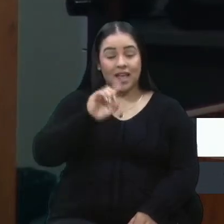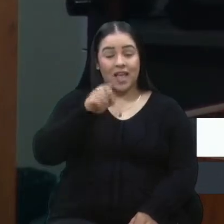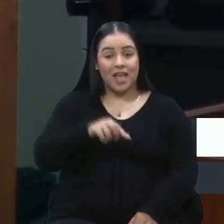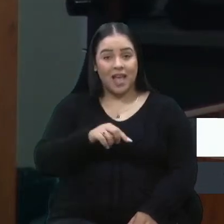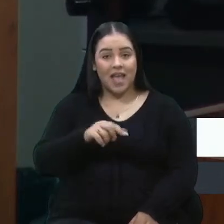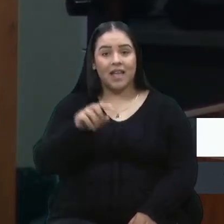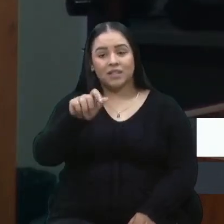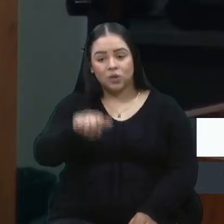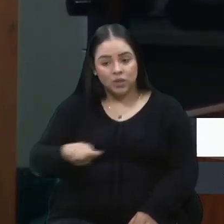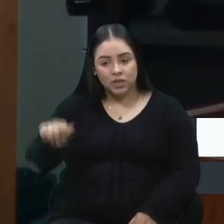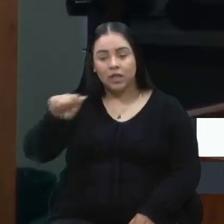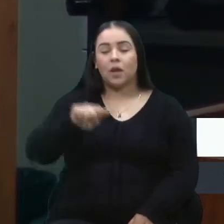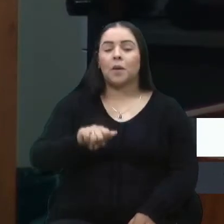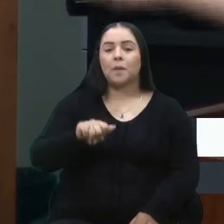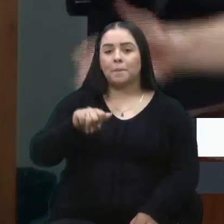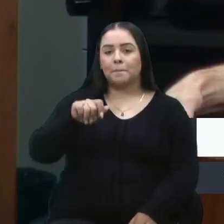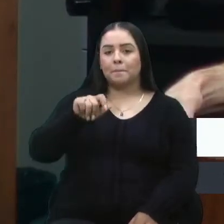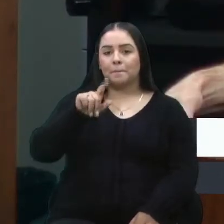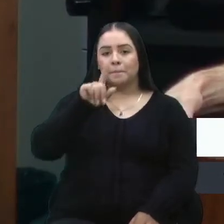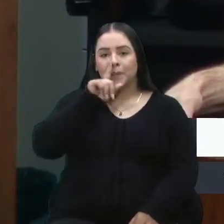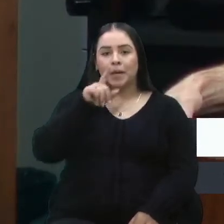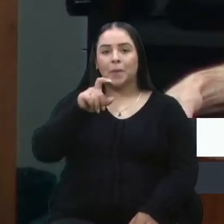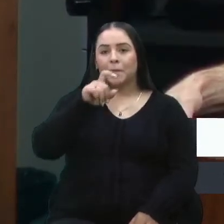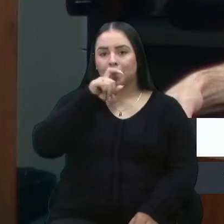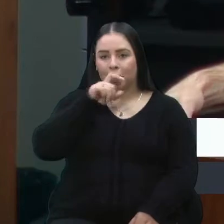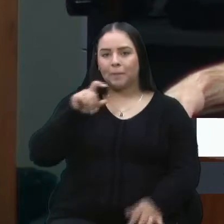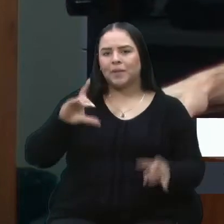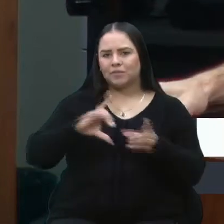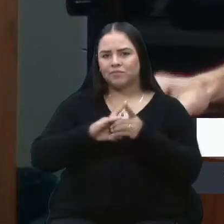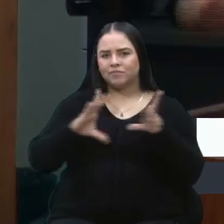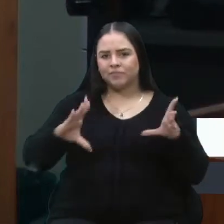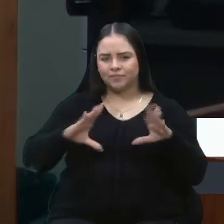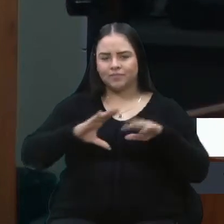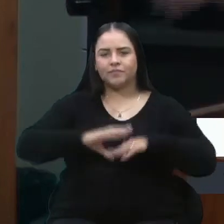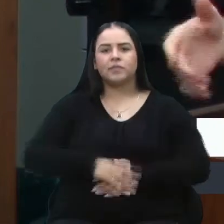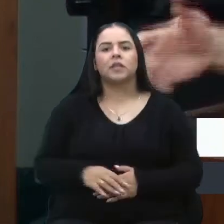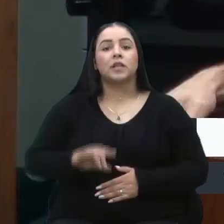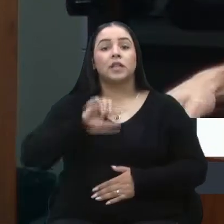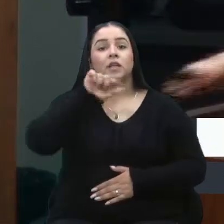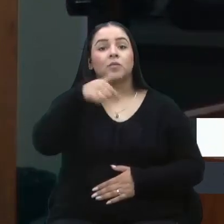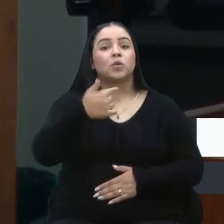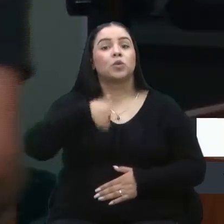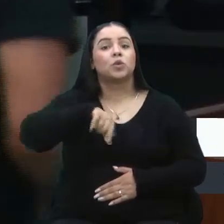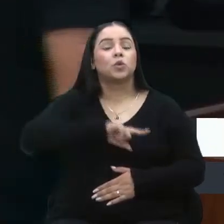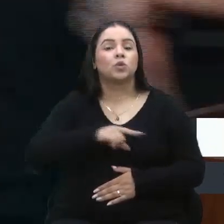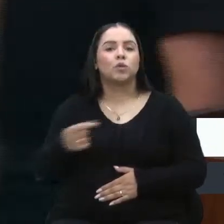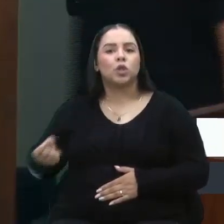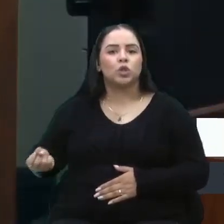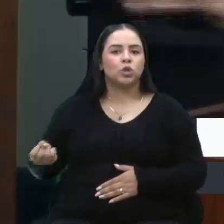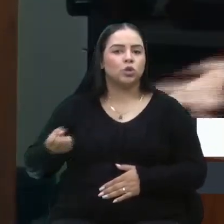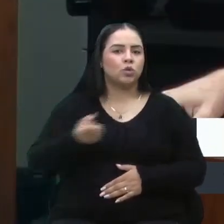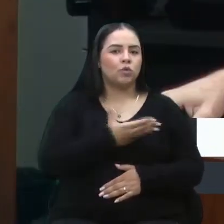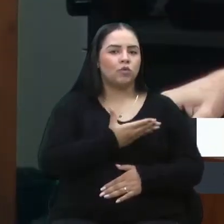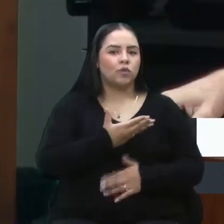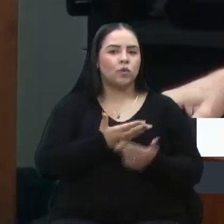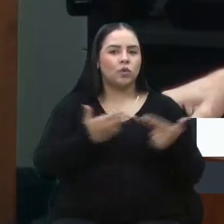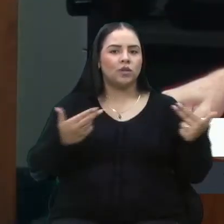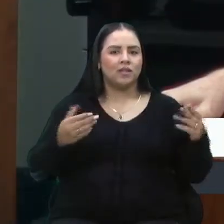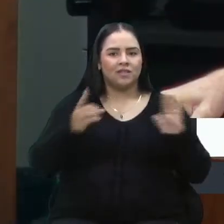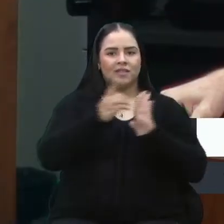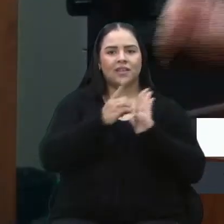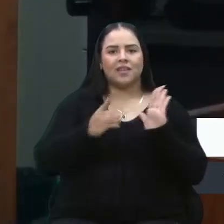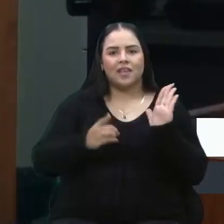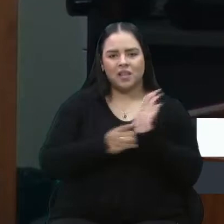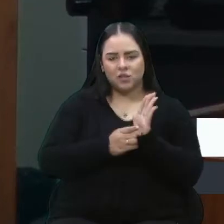essa era a situação depois disso né a gente teve agora uma nova situação uma enxurrada de decretos de